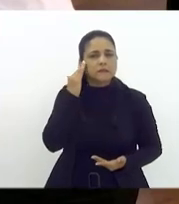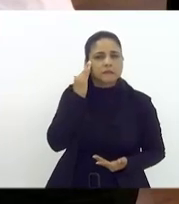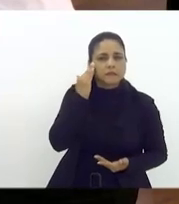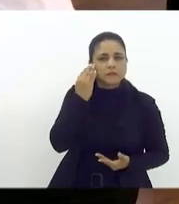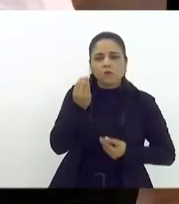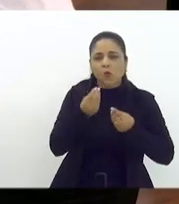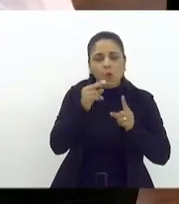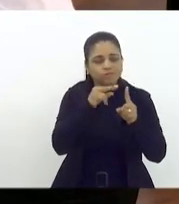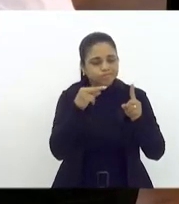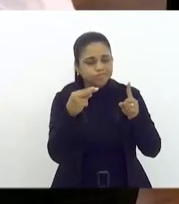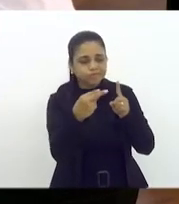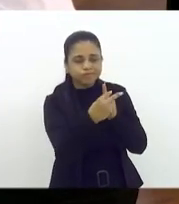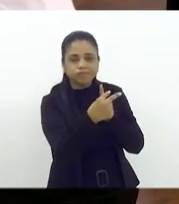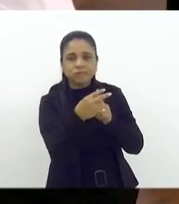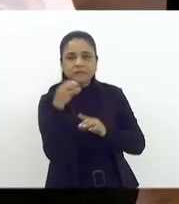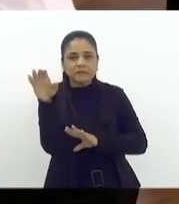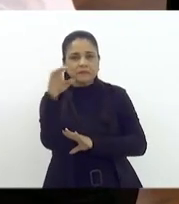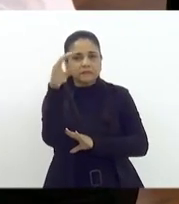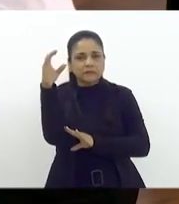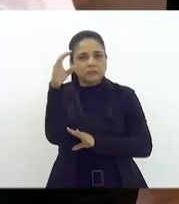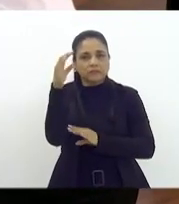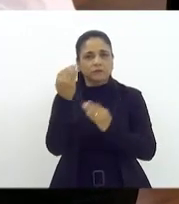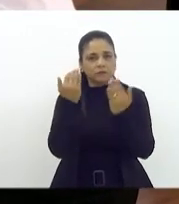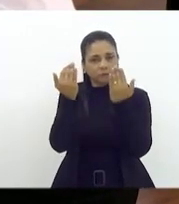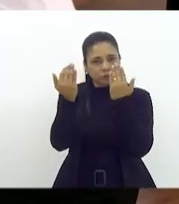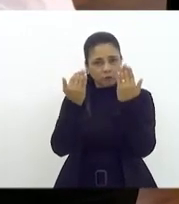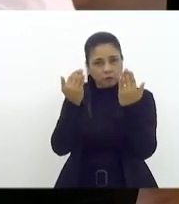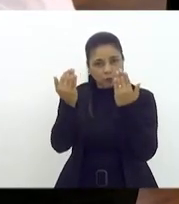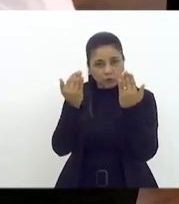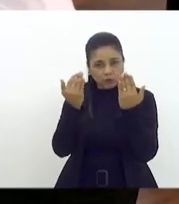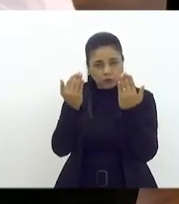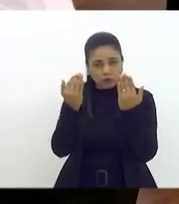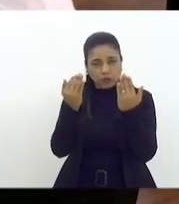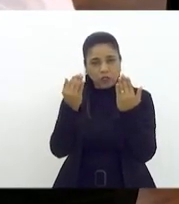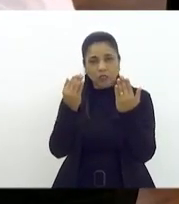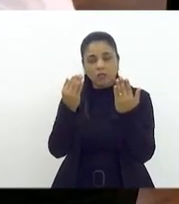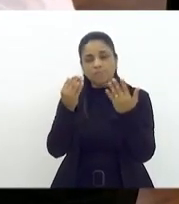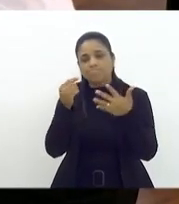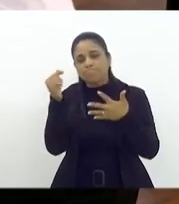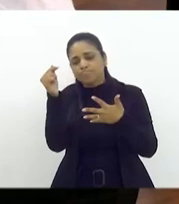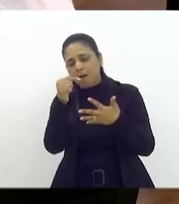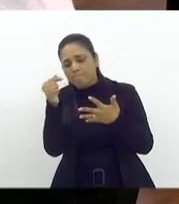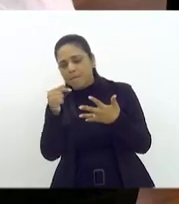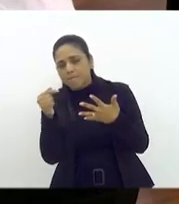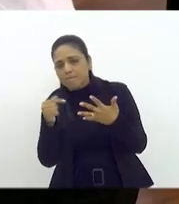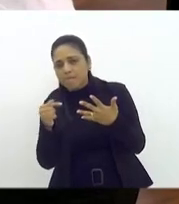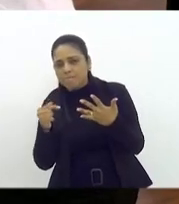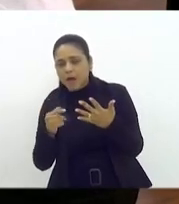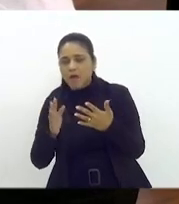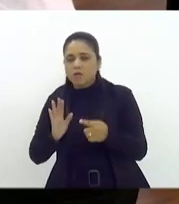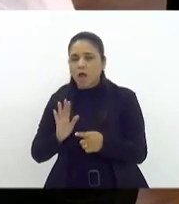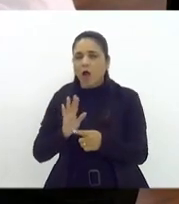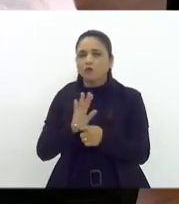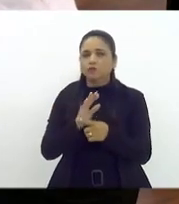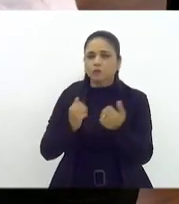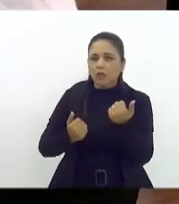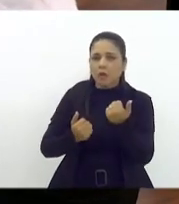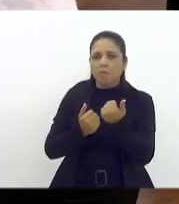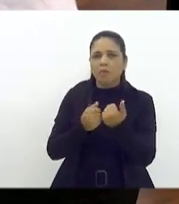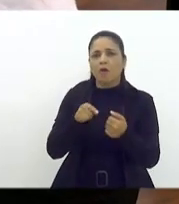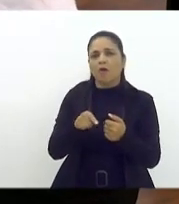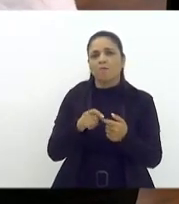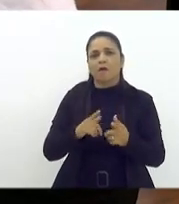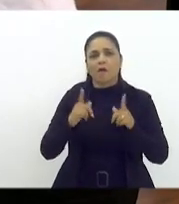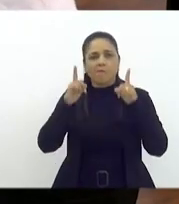do ponto de vista científico da Psicologia que variáveis que coisas que fatores contribuem para que